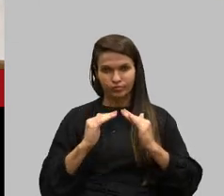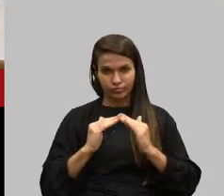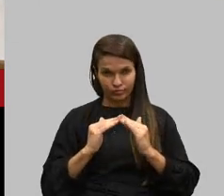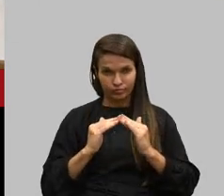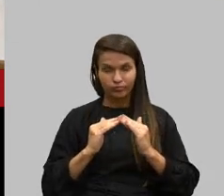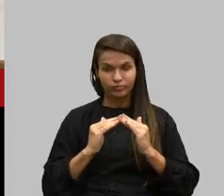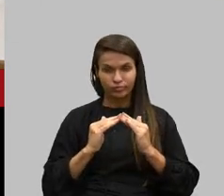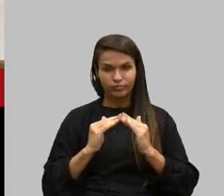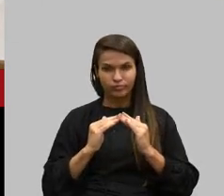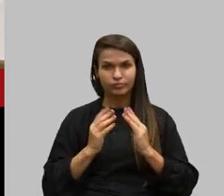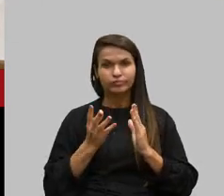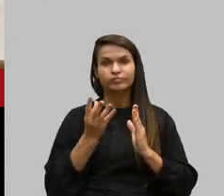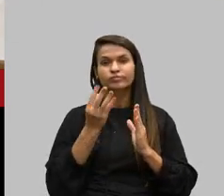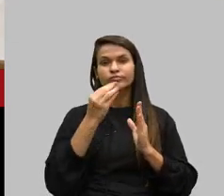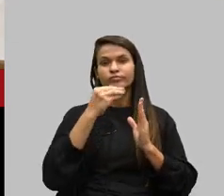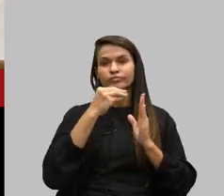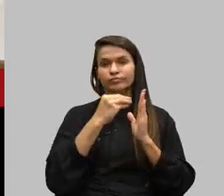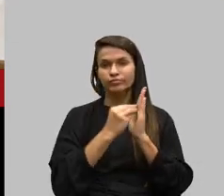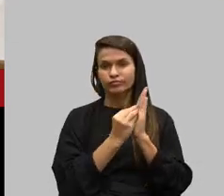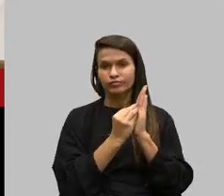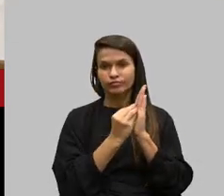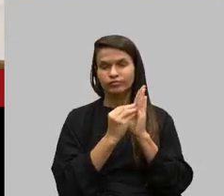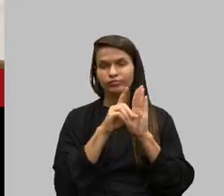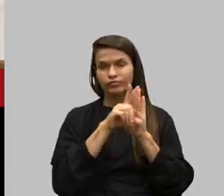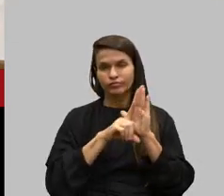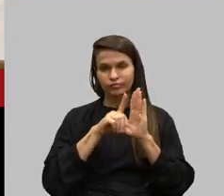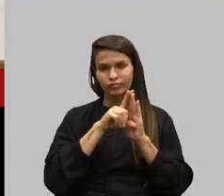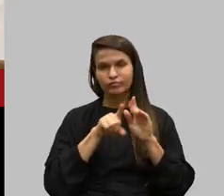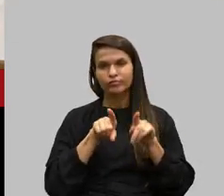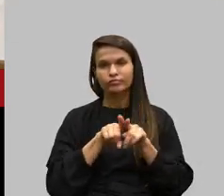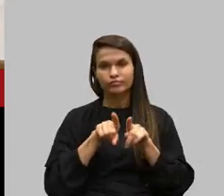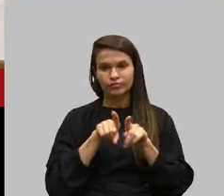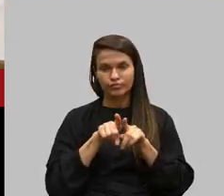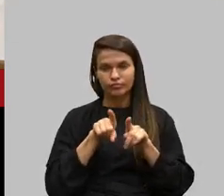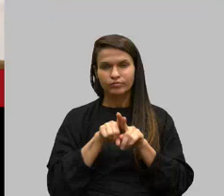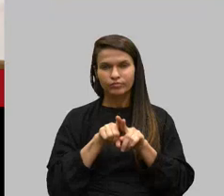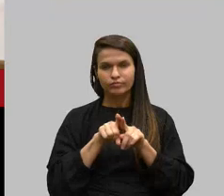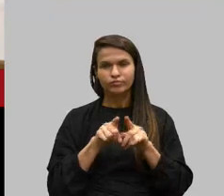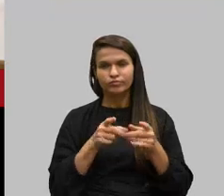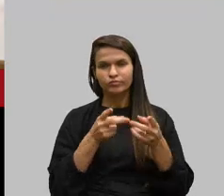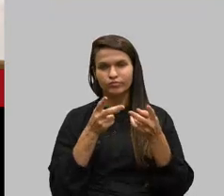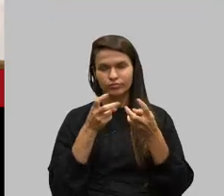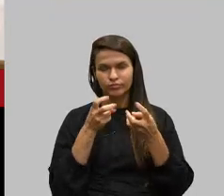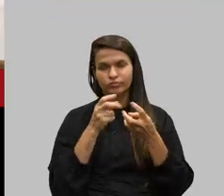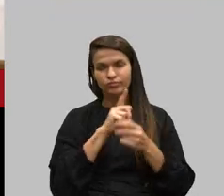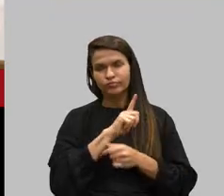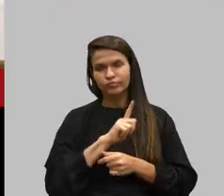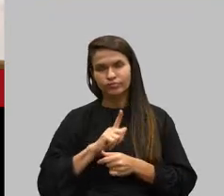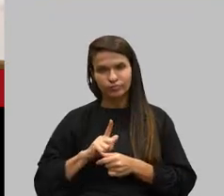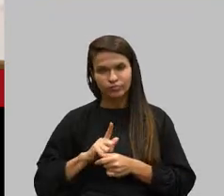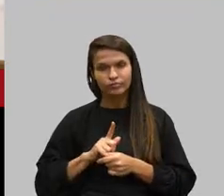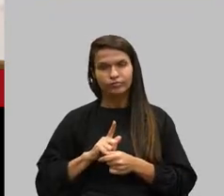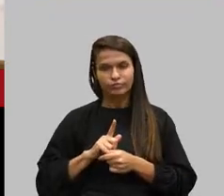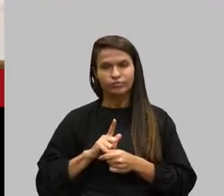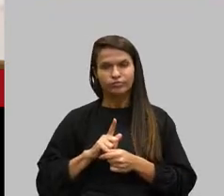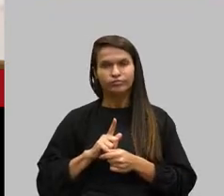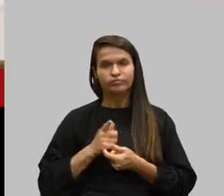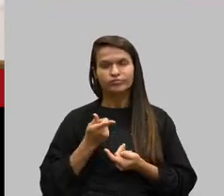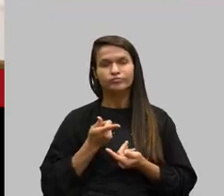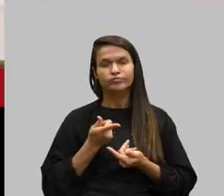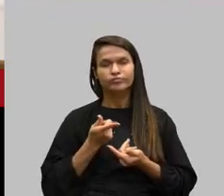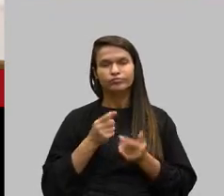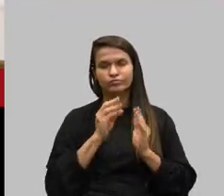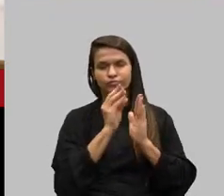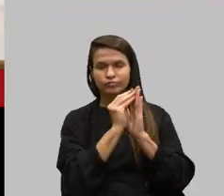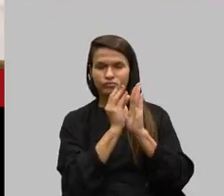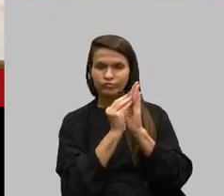dentro da legislação eh também foi dado a faculdade ao governador de passar algumas atribuições para a